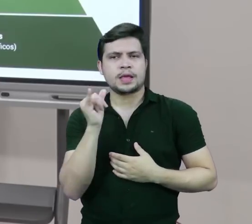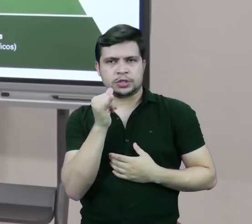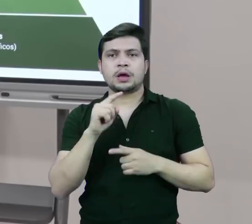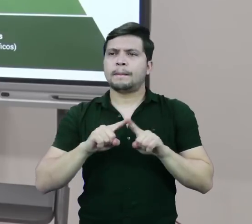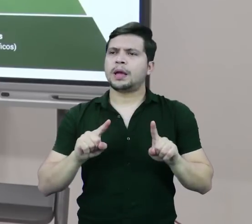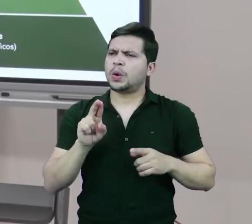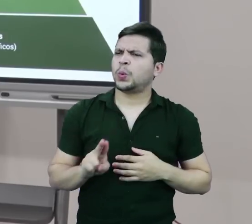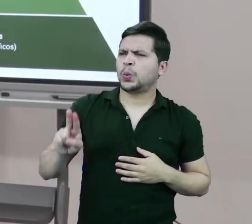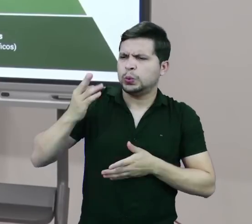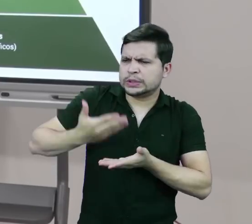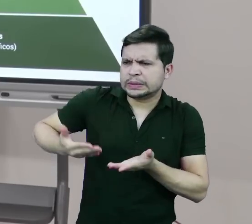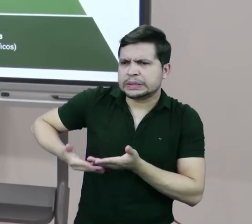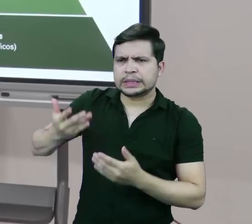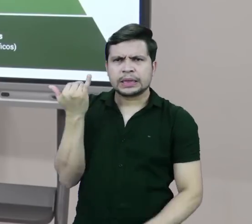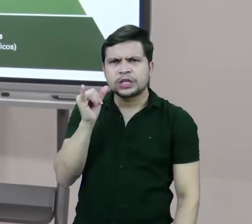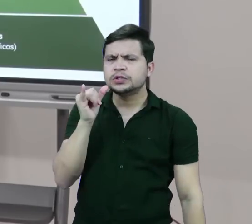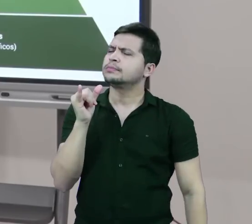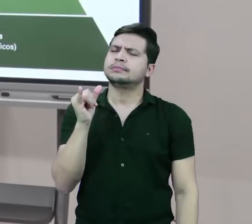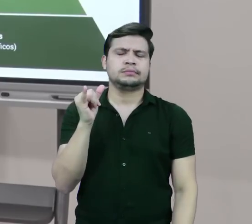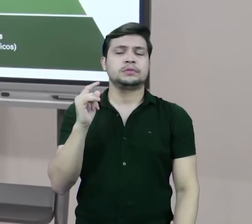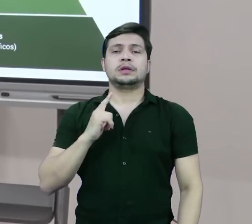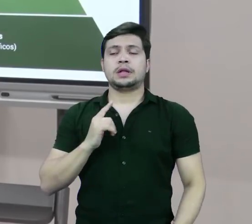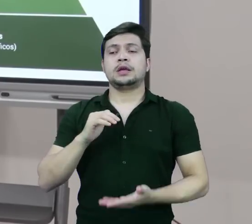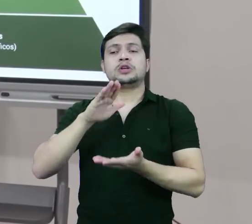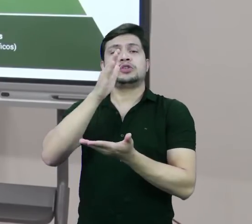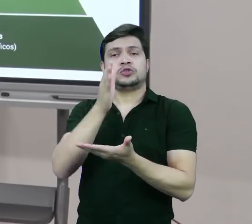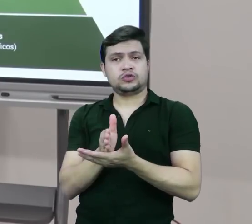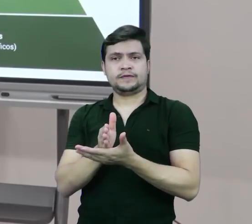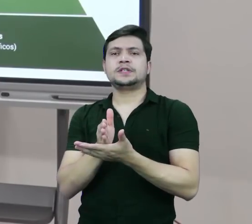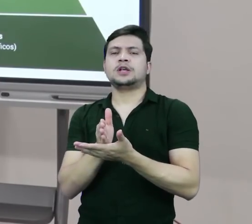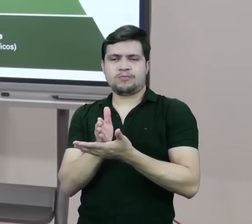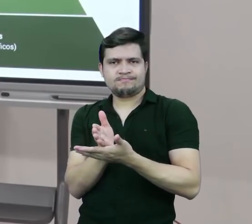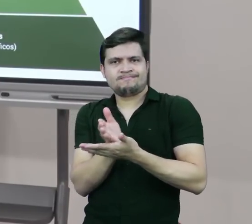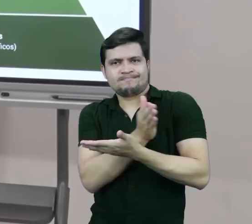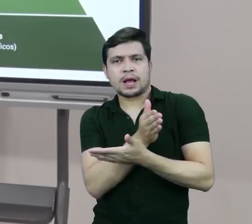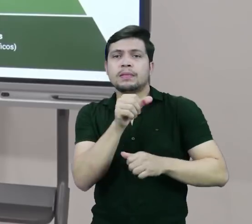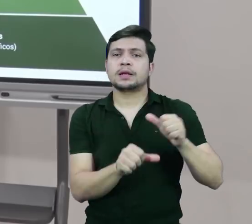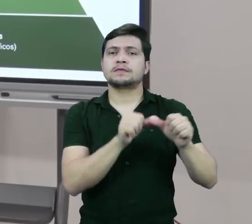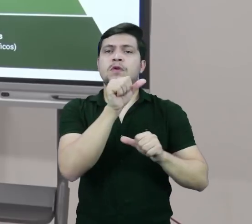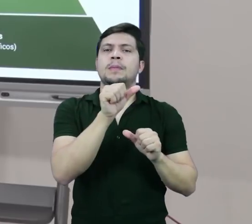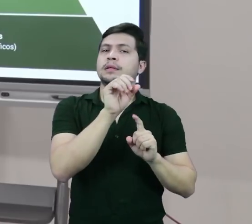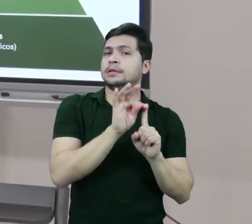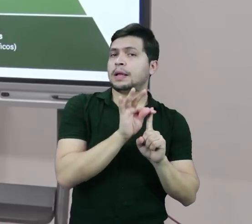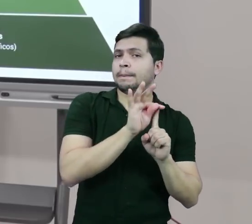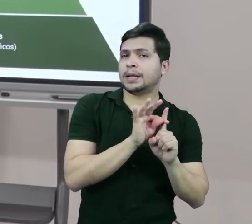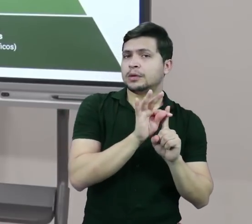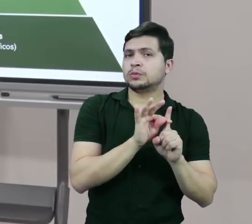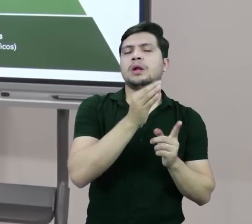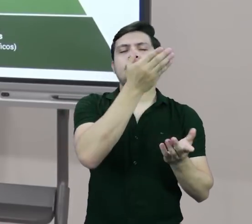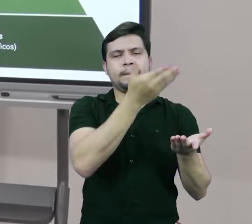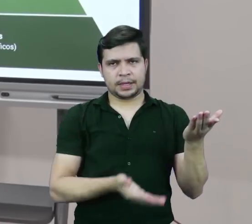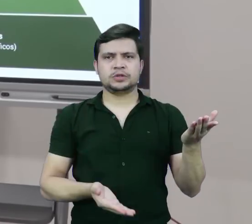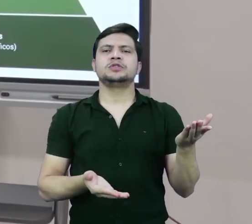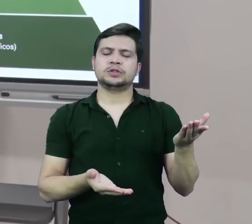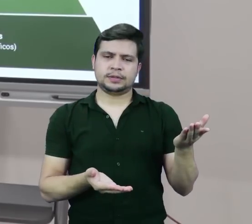alimentar, né? Uma parte dessa energia ela é dissipada, ela é perdida na forma de calor, né? É o que a